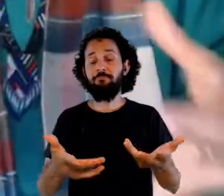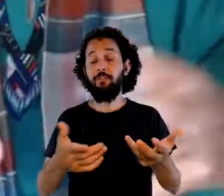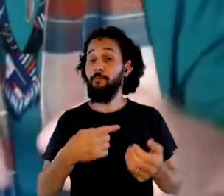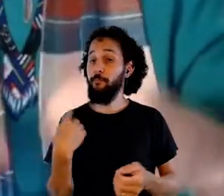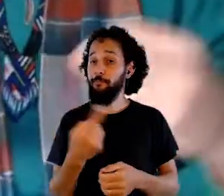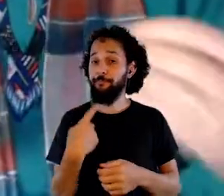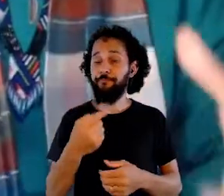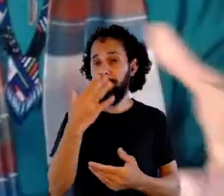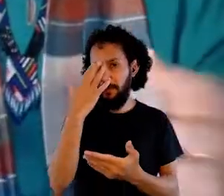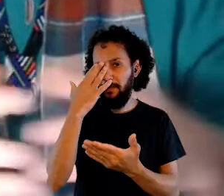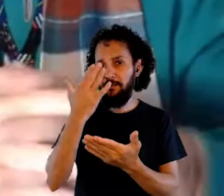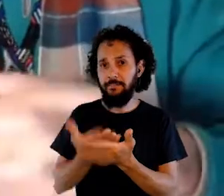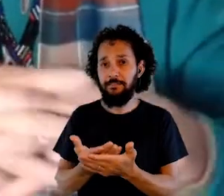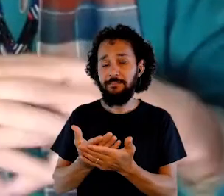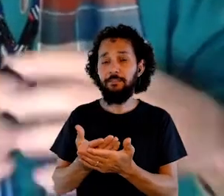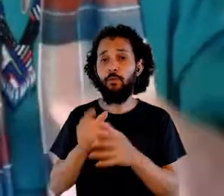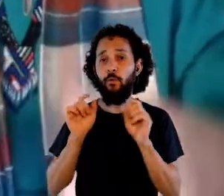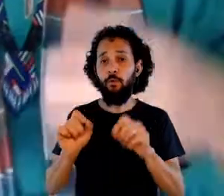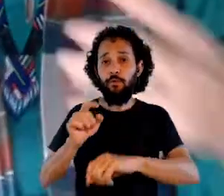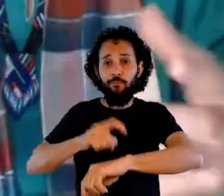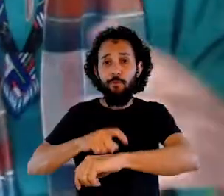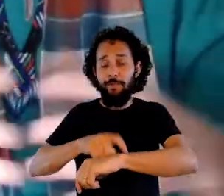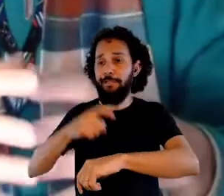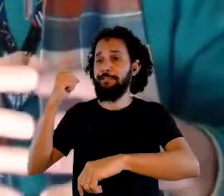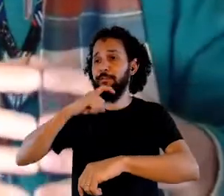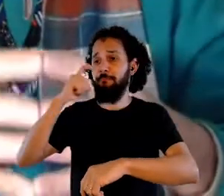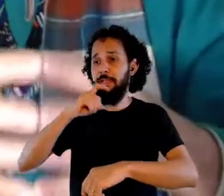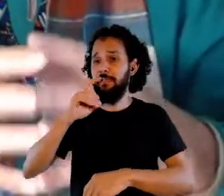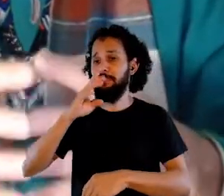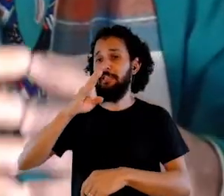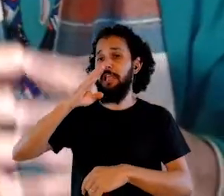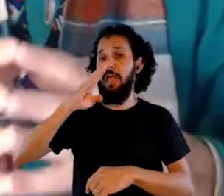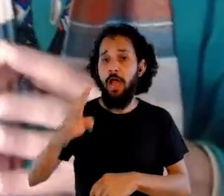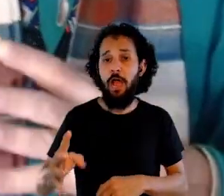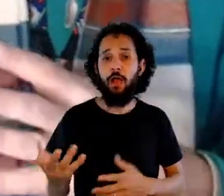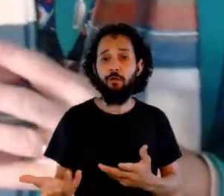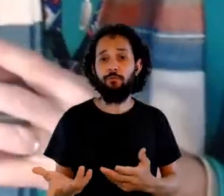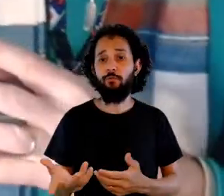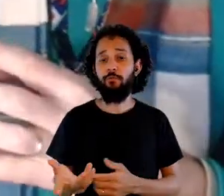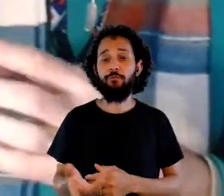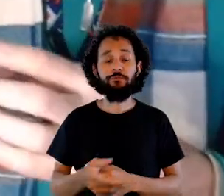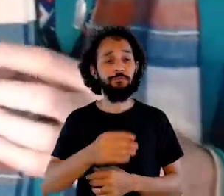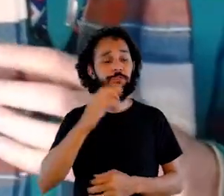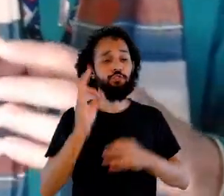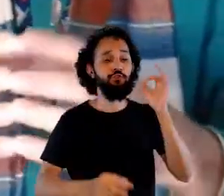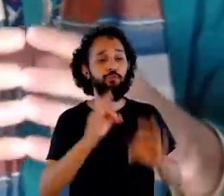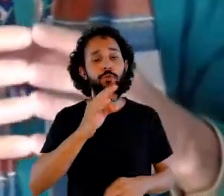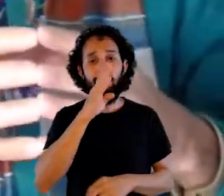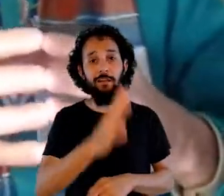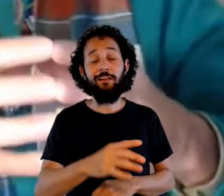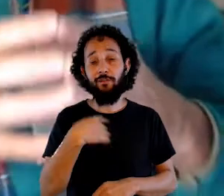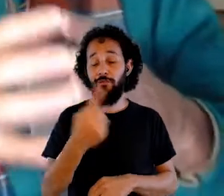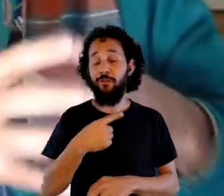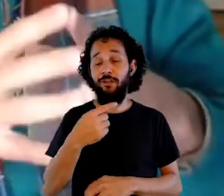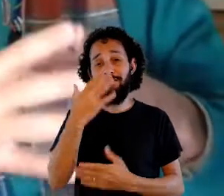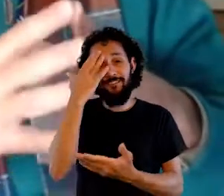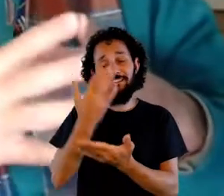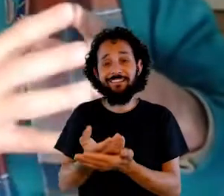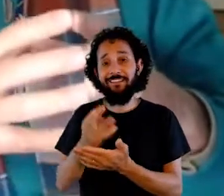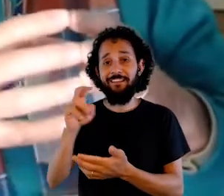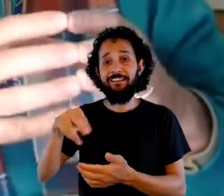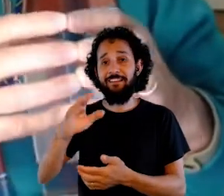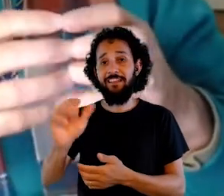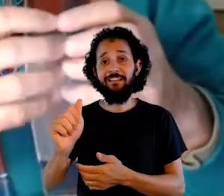você mente, que você acusa, né, que você julga as pessoas, essa nossa crença no Senhor universal, você vai diminuindo o poder da